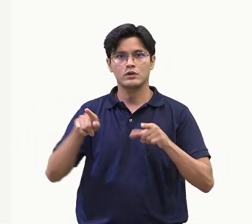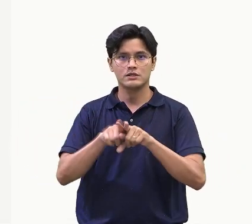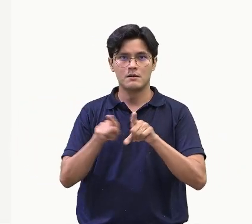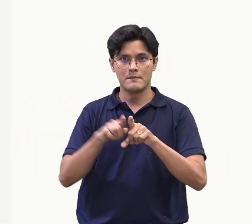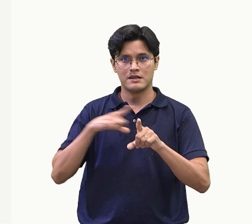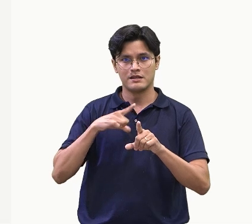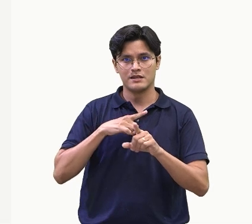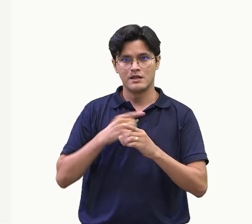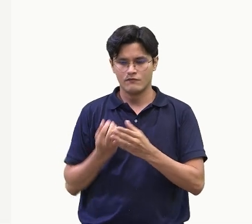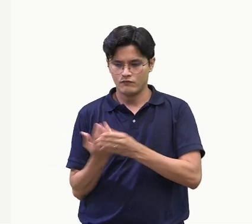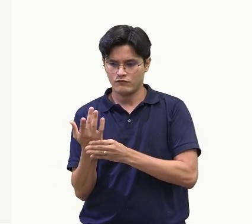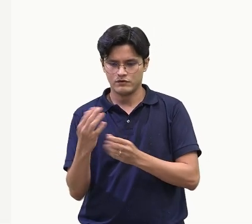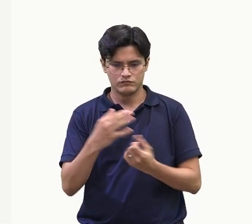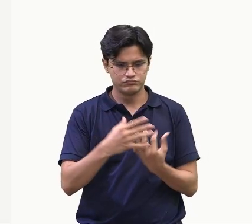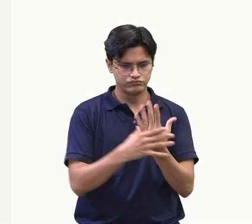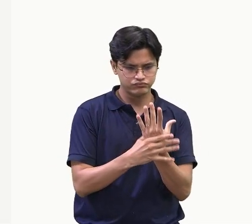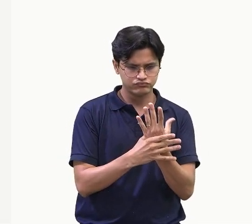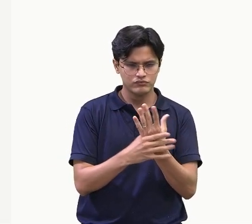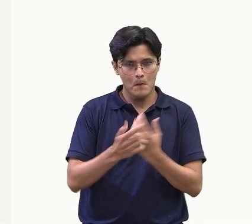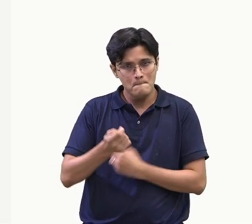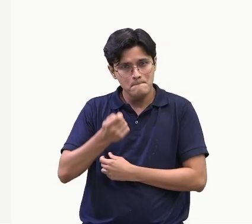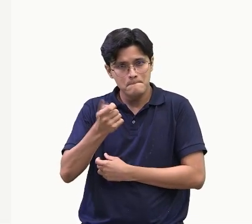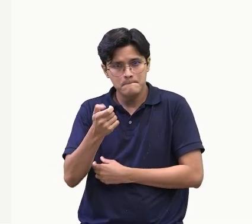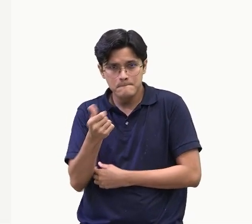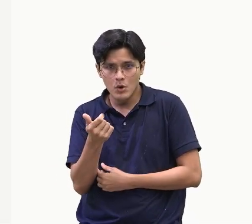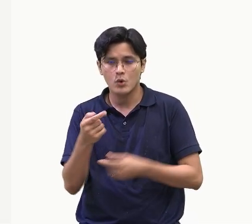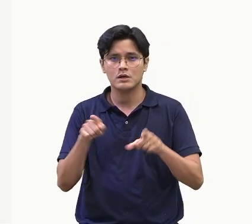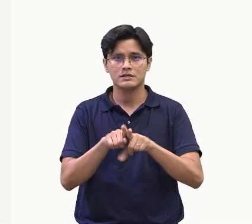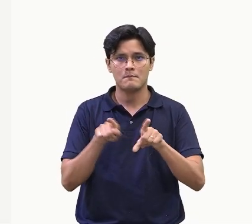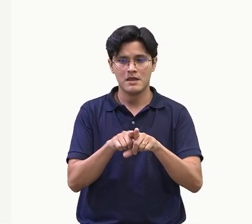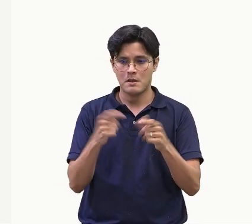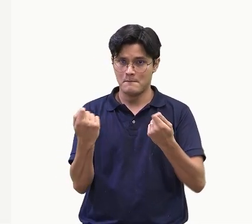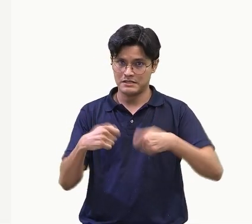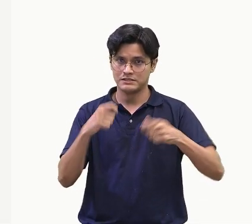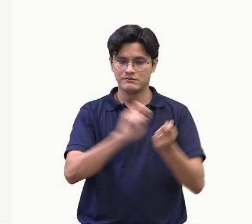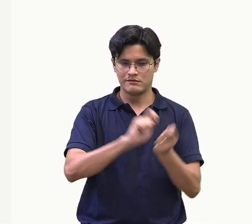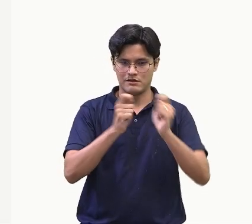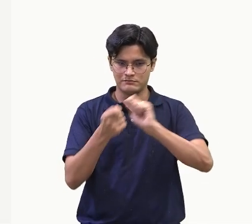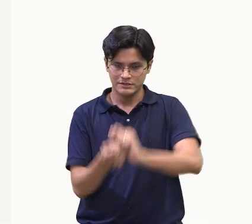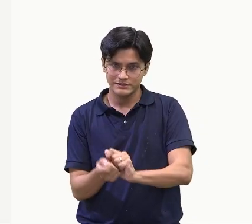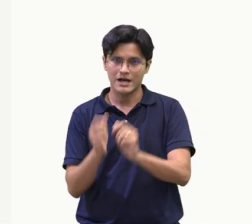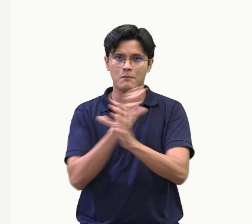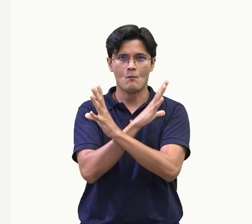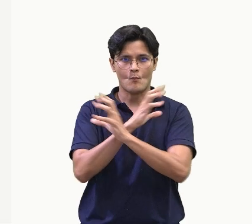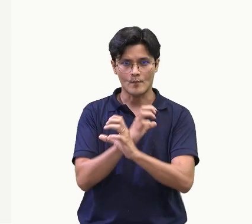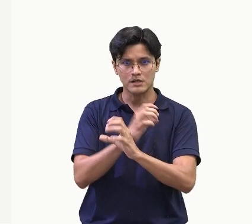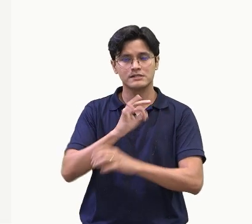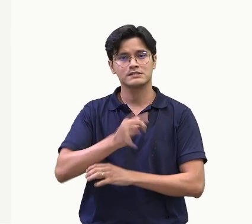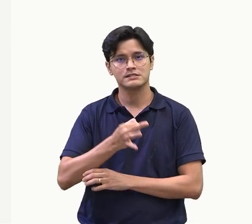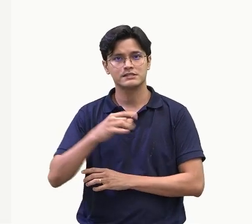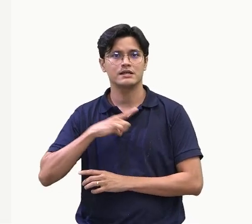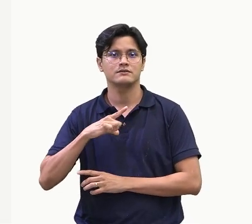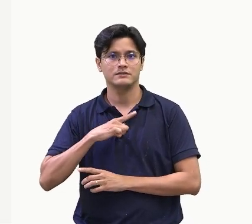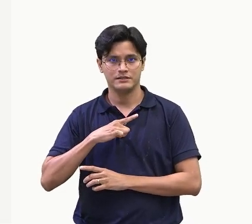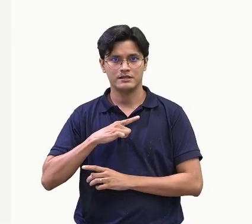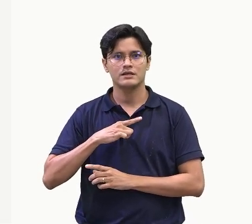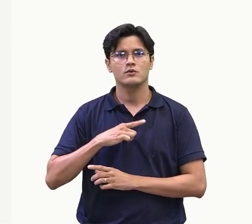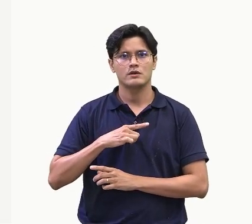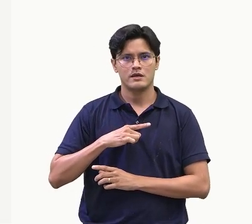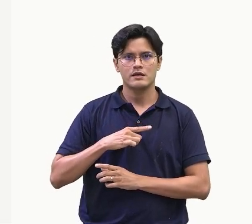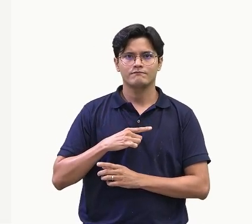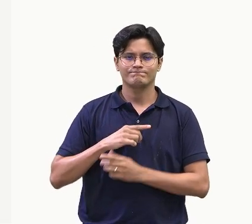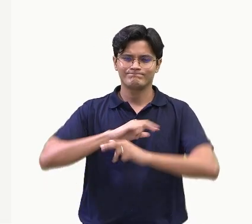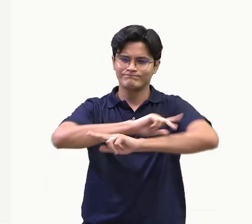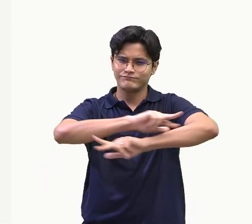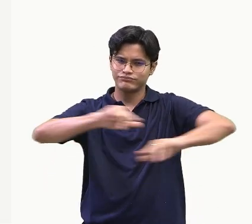ser adaptada à aridez, ou seja, à falta de água. No entanto, é um local que é rico em minerais como o cobre, que é o